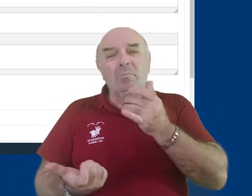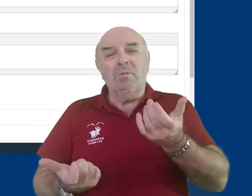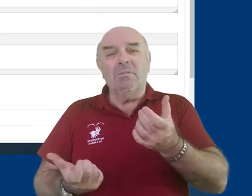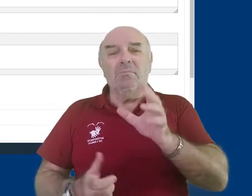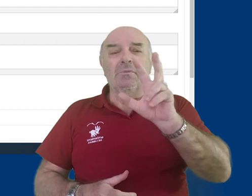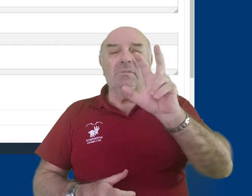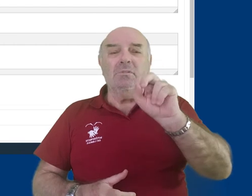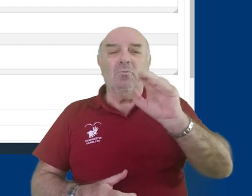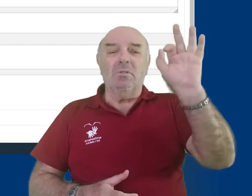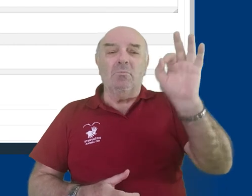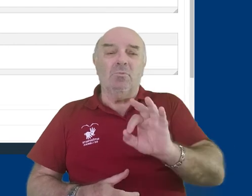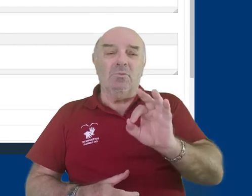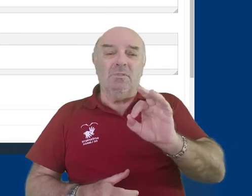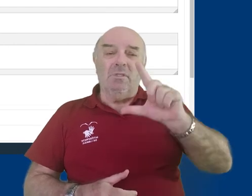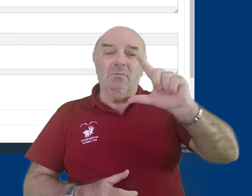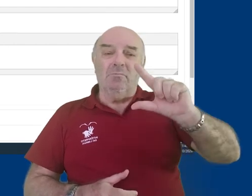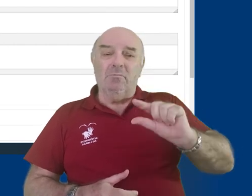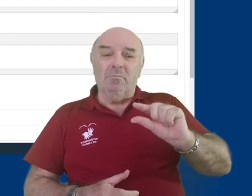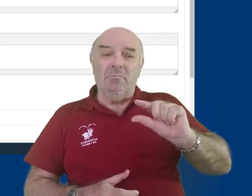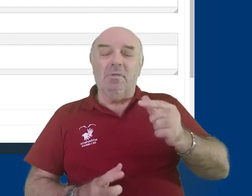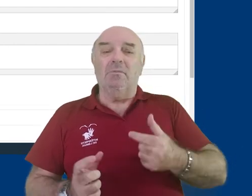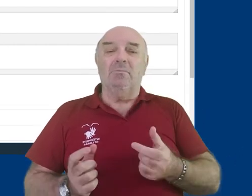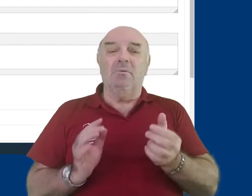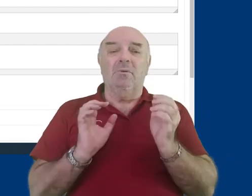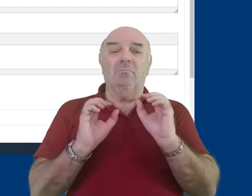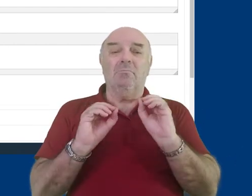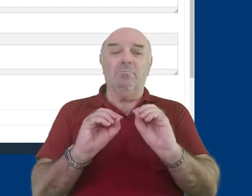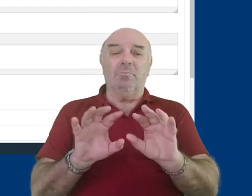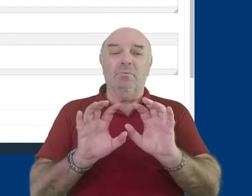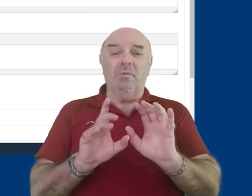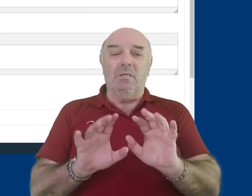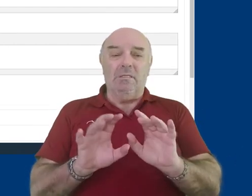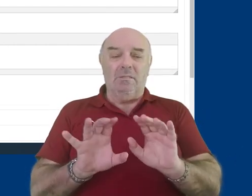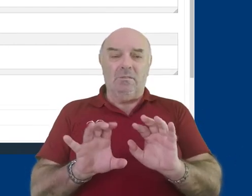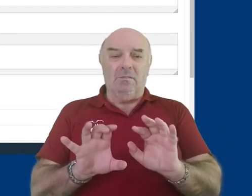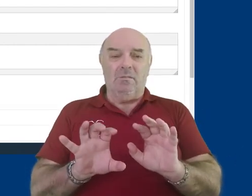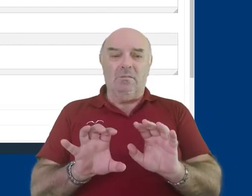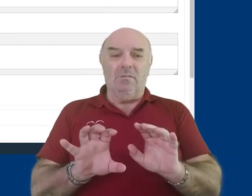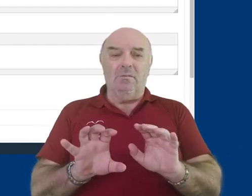usuário tirou, por exemplo, menos de 50%,